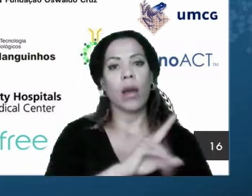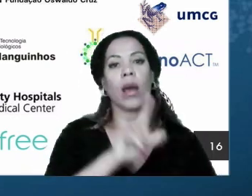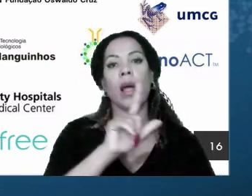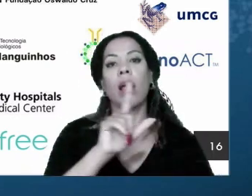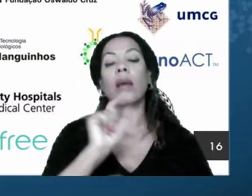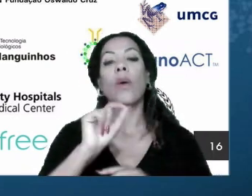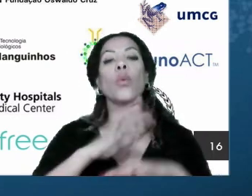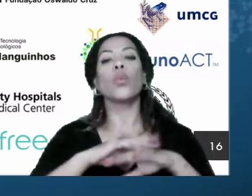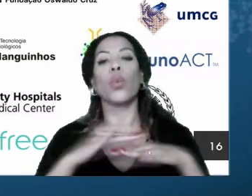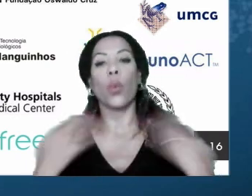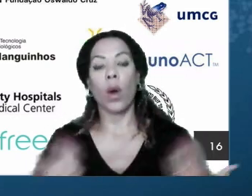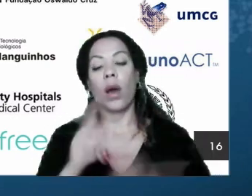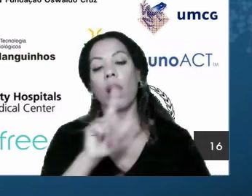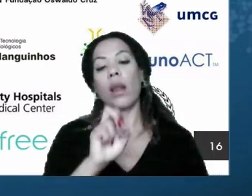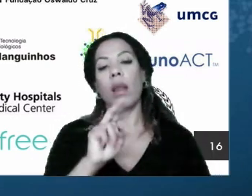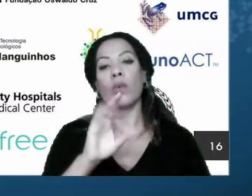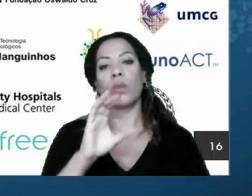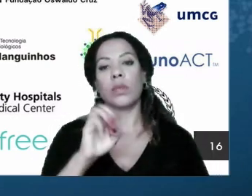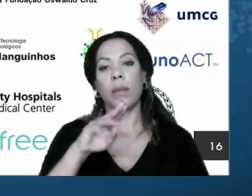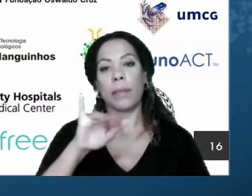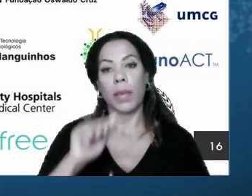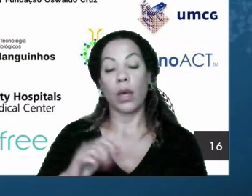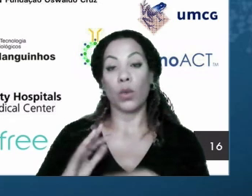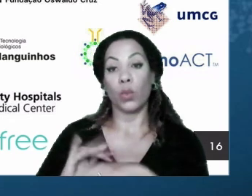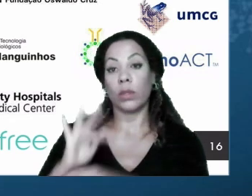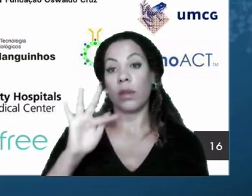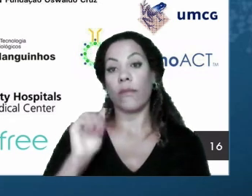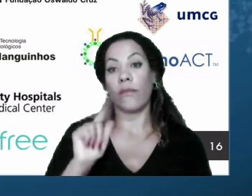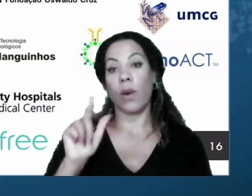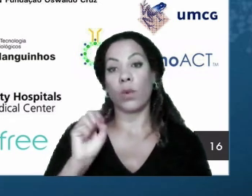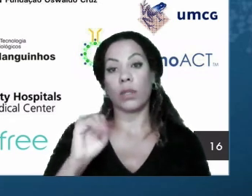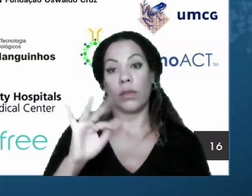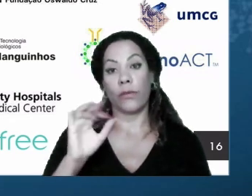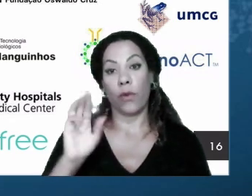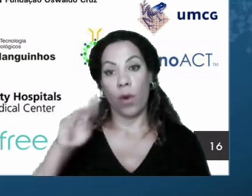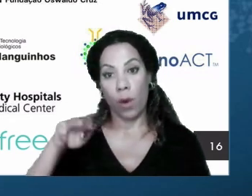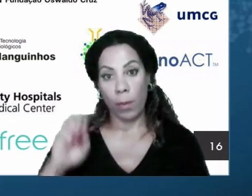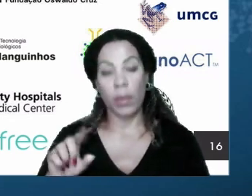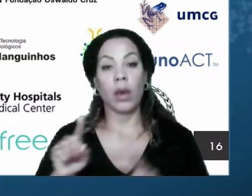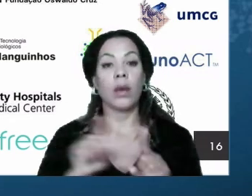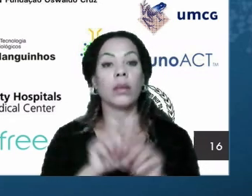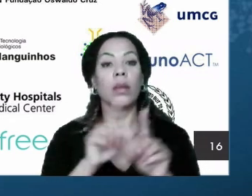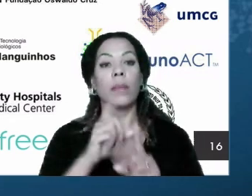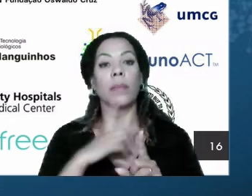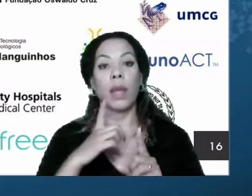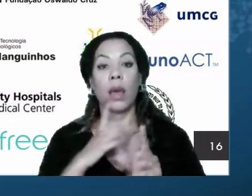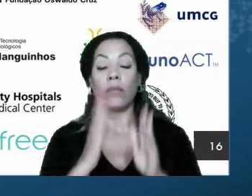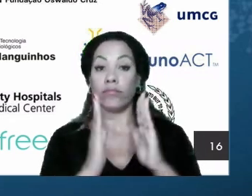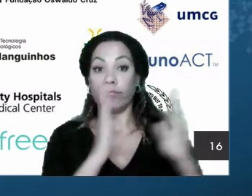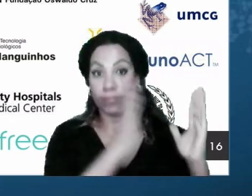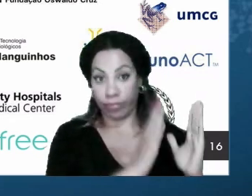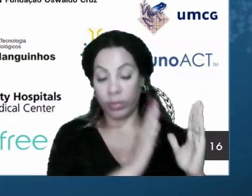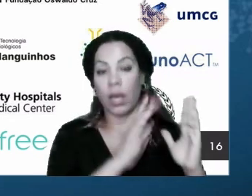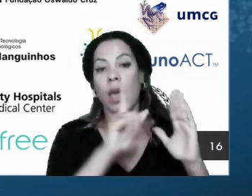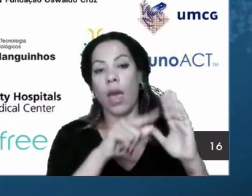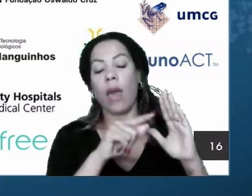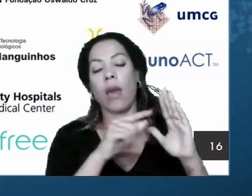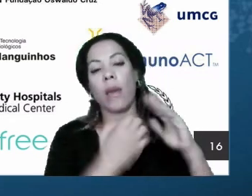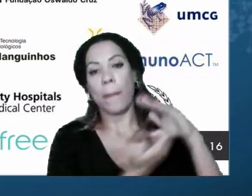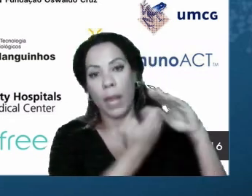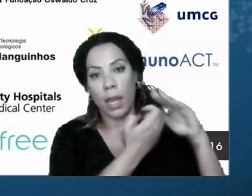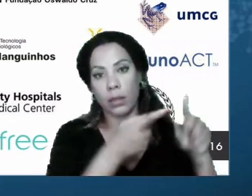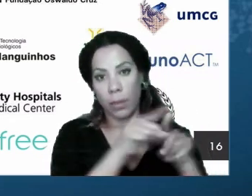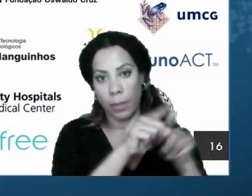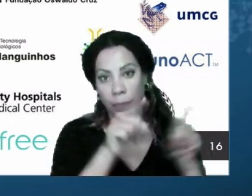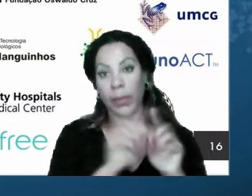leucemia, doença falciforme, são candidatos, colaboradores na parte da direita, e os sistemas logísticos, o